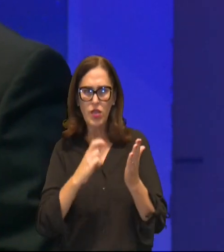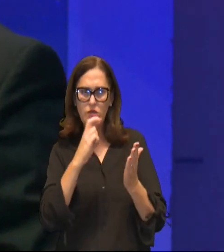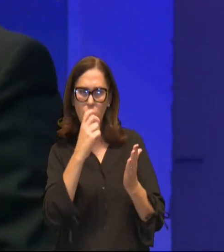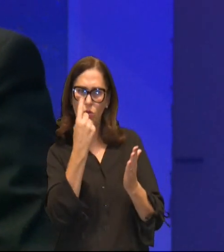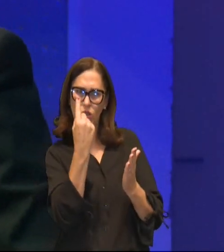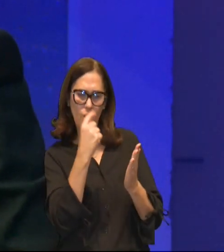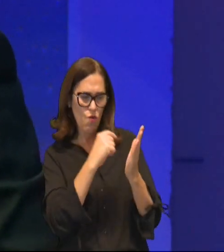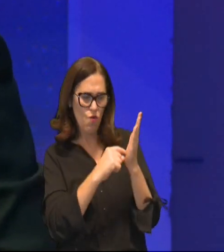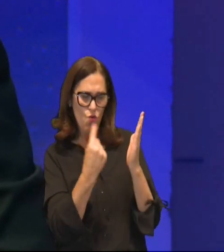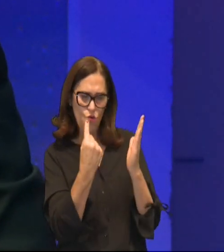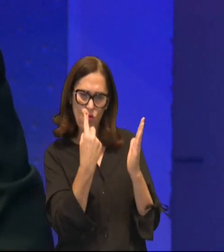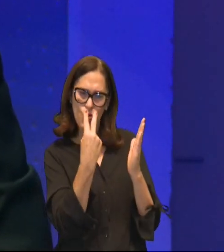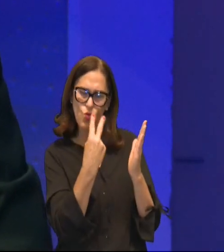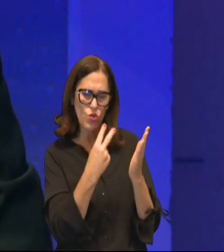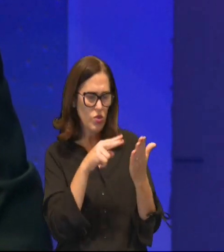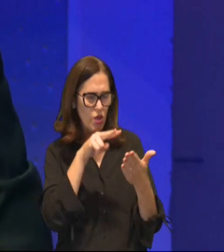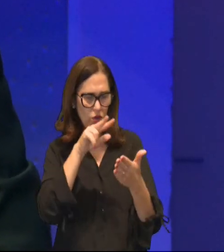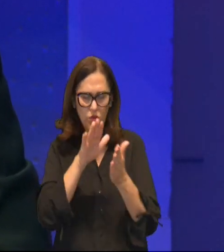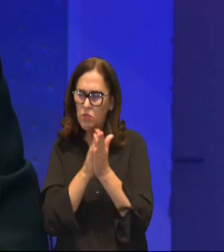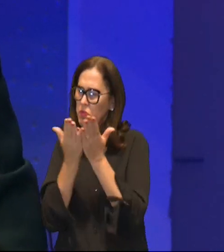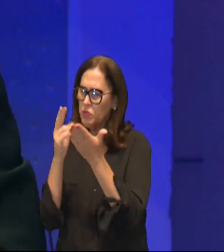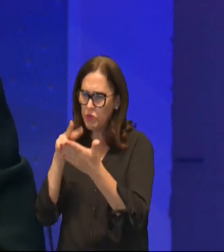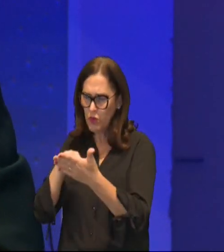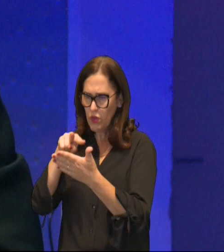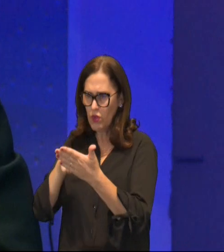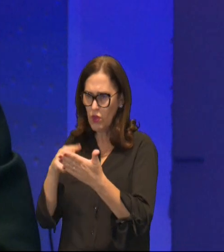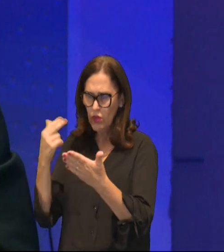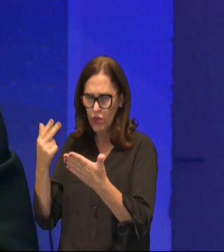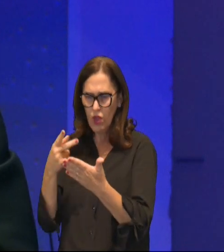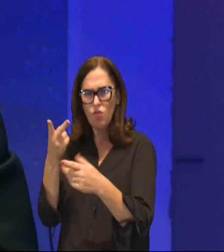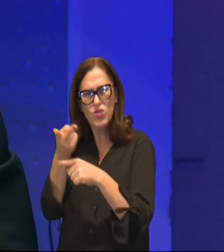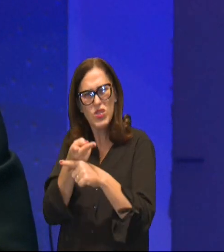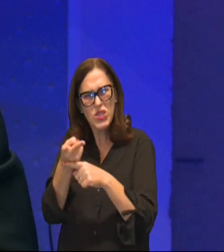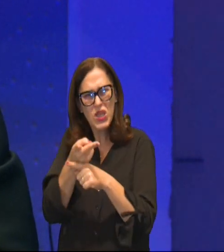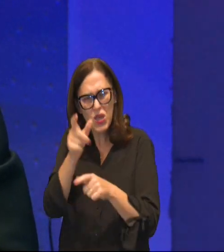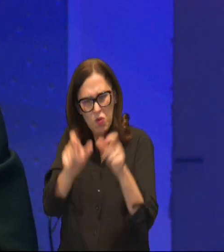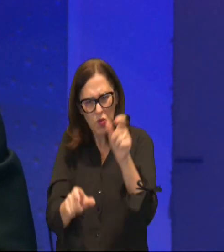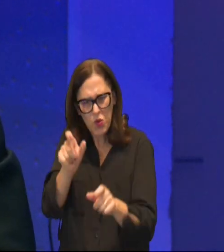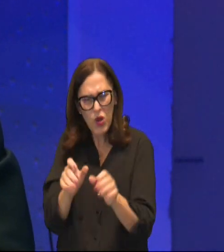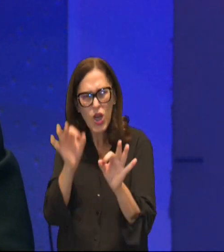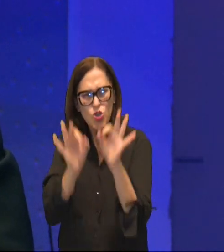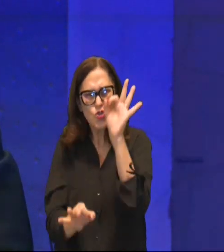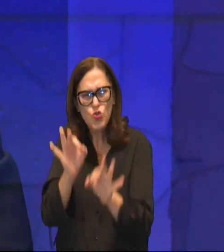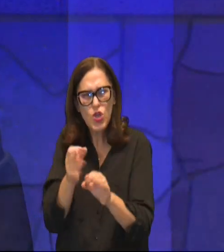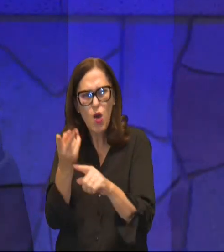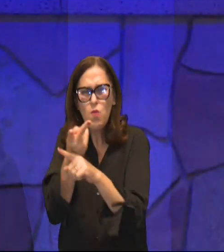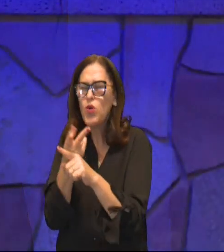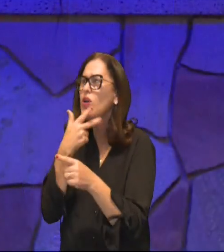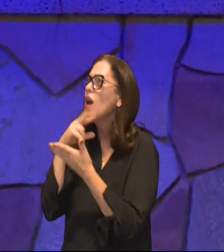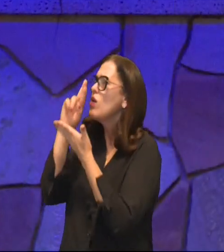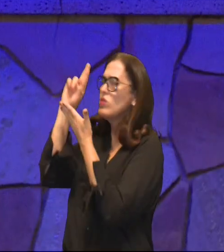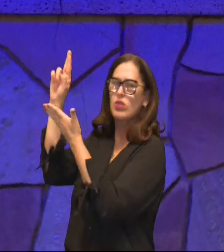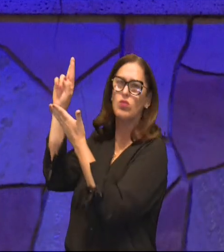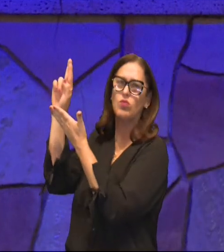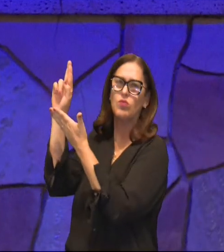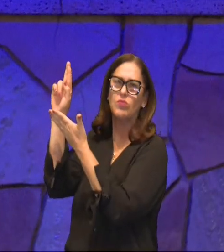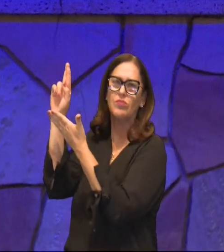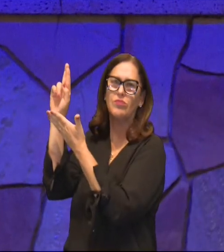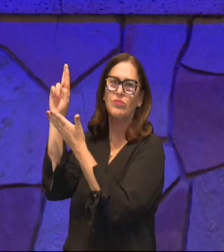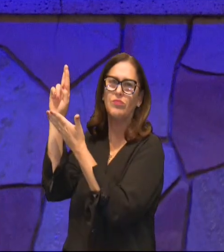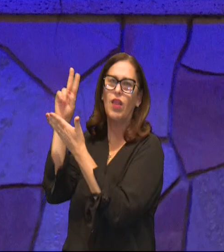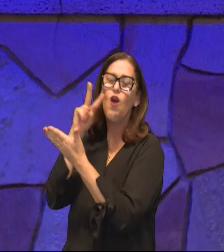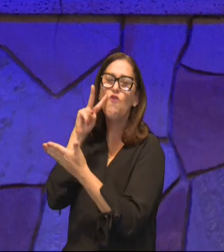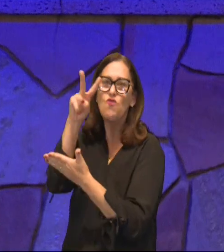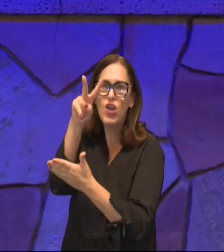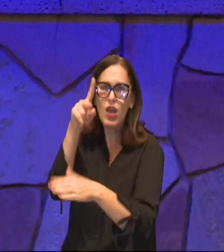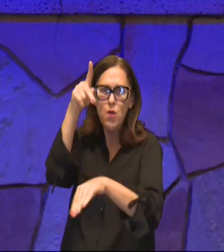fui lá, abri a palavra. Ouvi-me vós, os que procurais a justiça, os que buscais o Senhor. Olhai